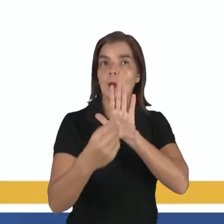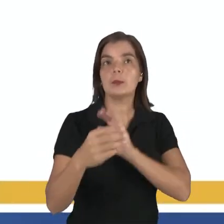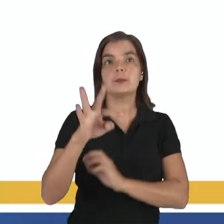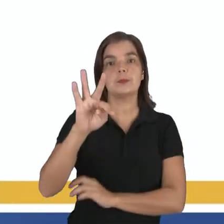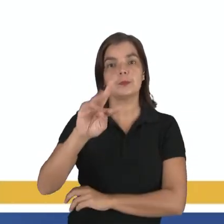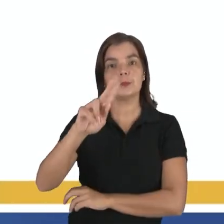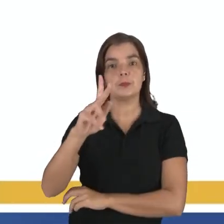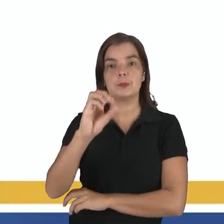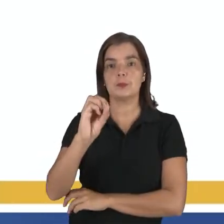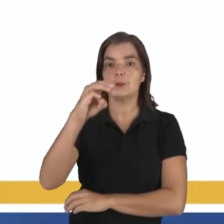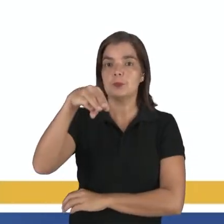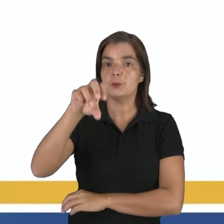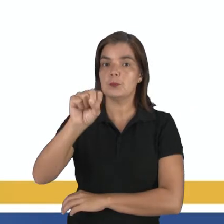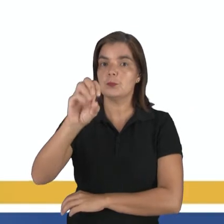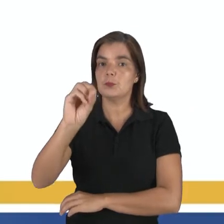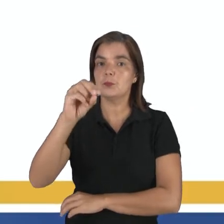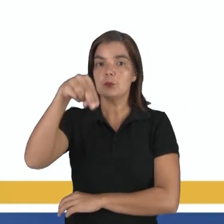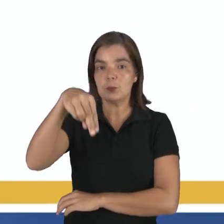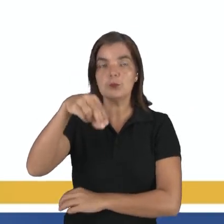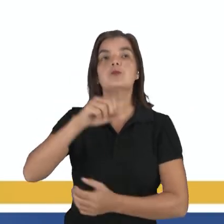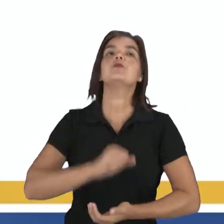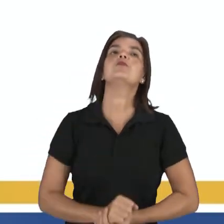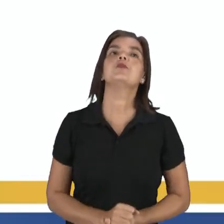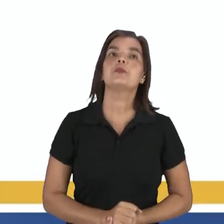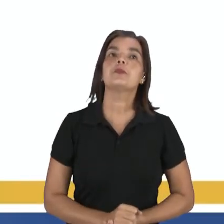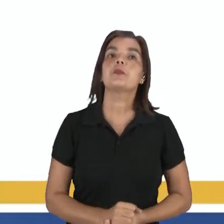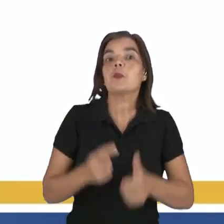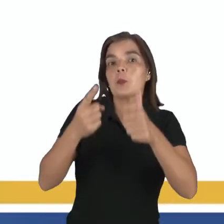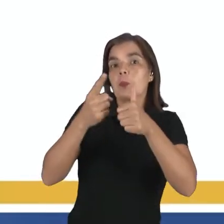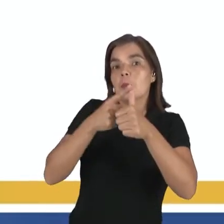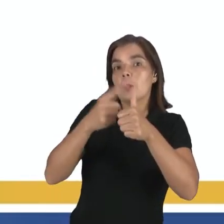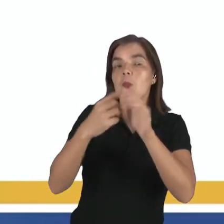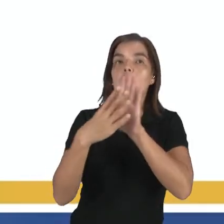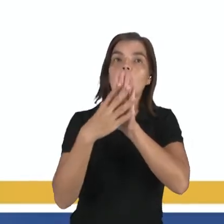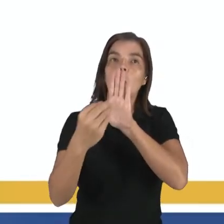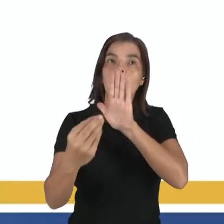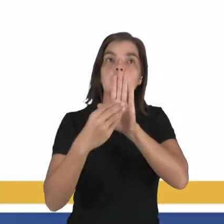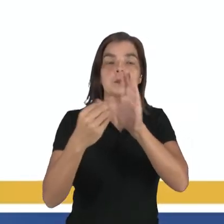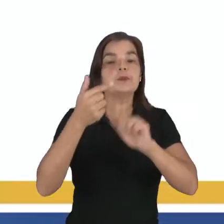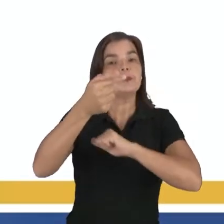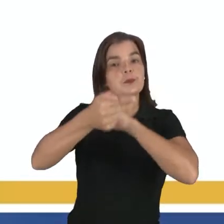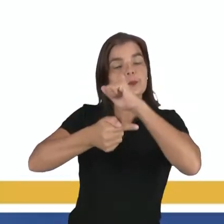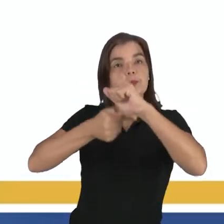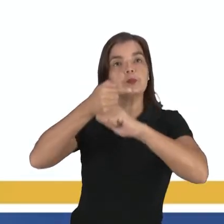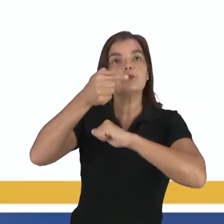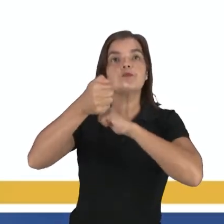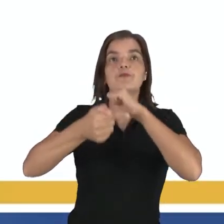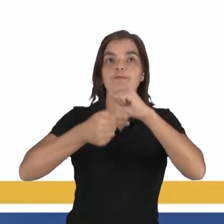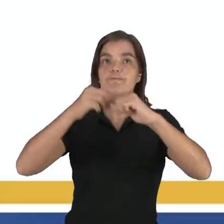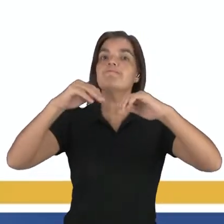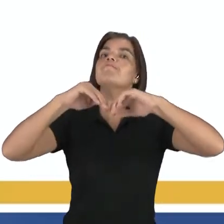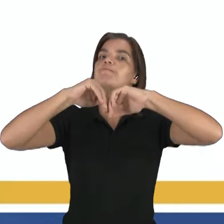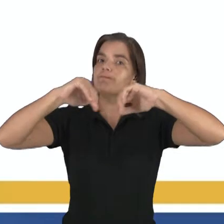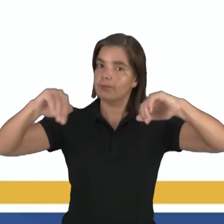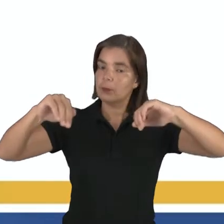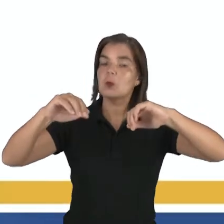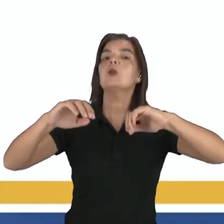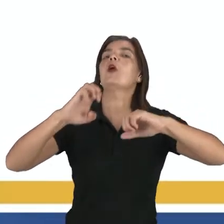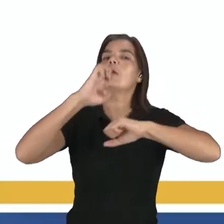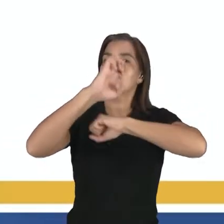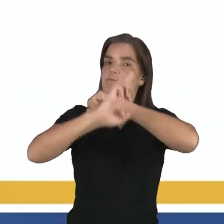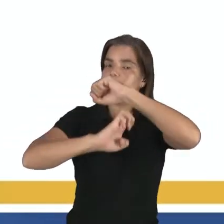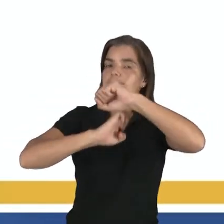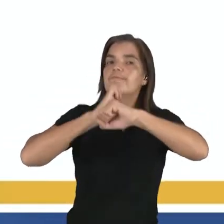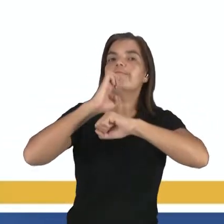modelo atômico aceito, que é o modelo de Thomson. Então, é o primeiro modelo atômico divisível